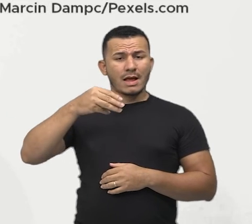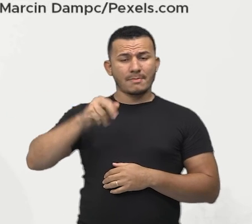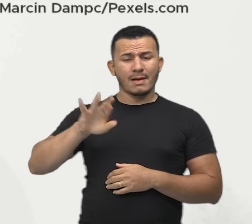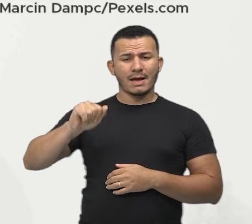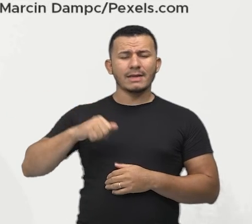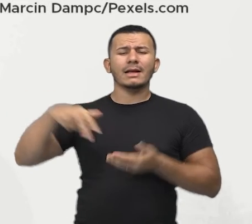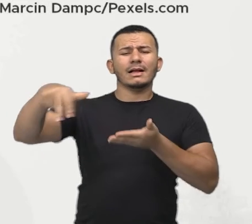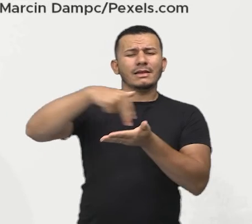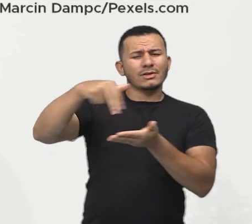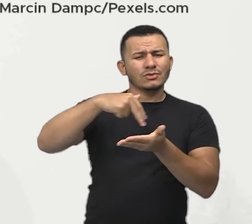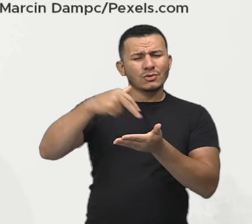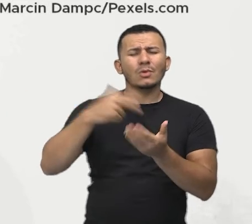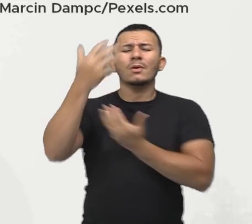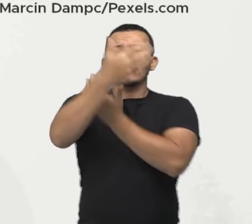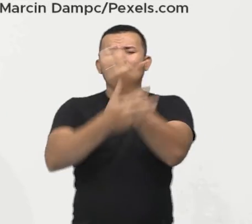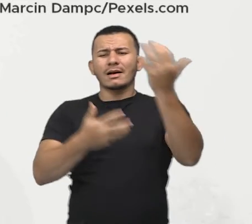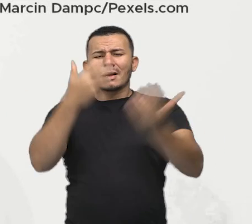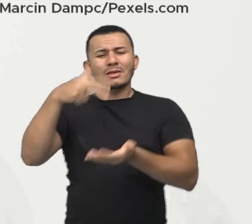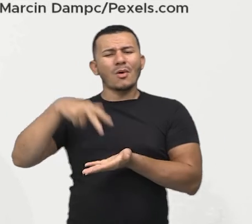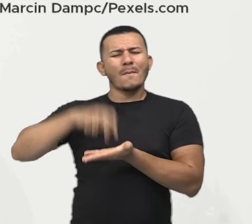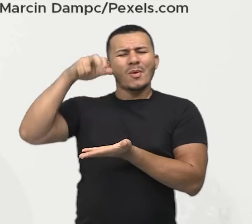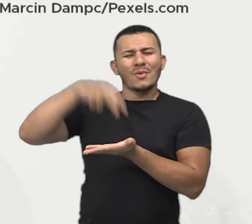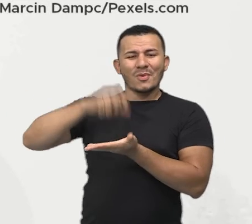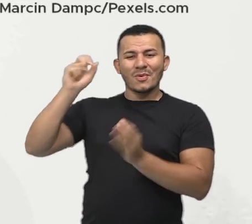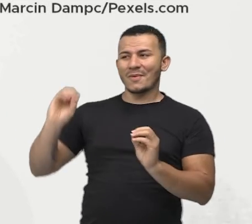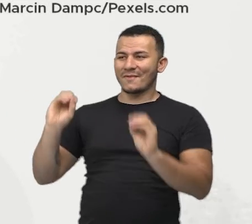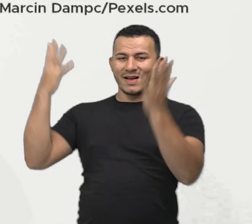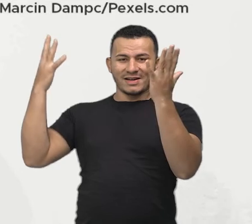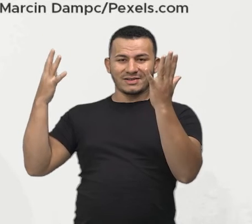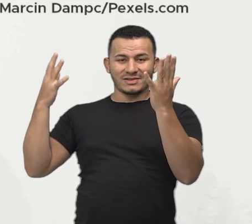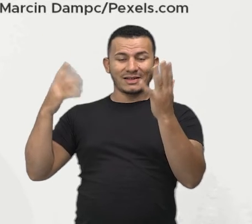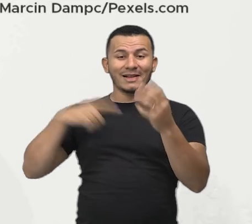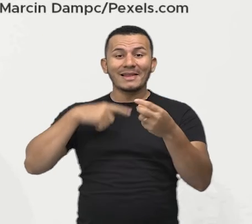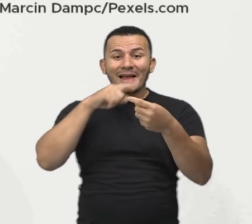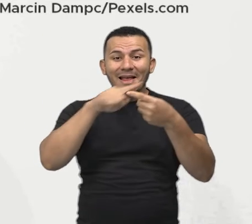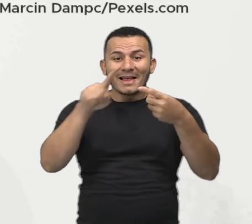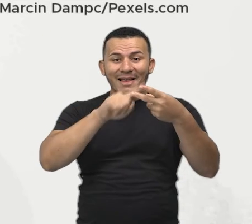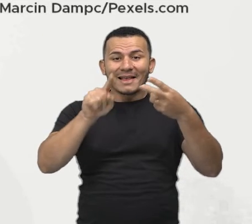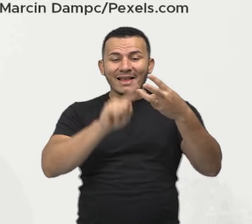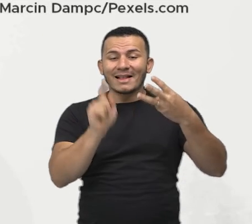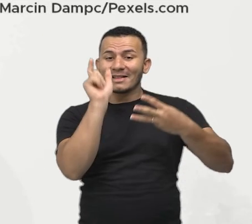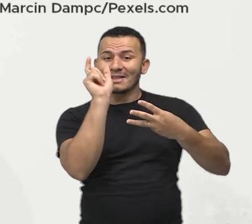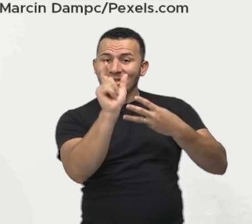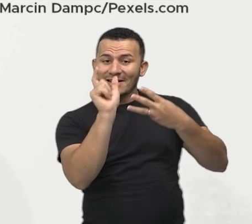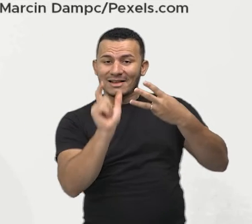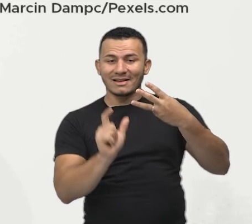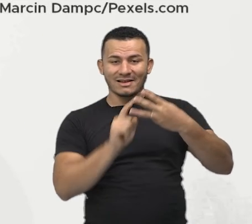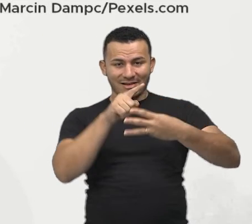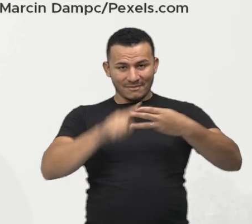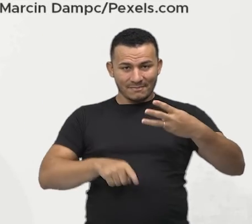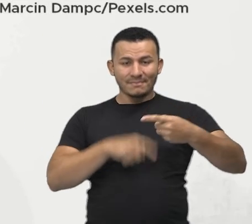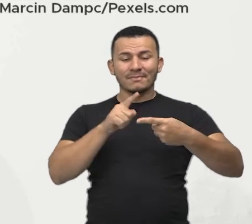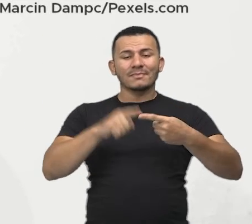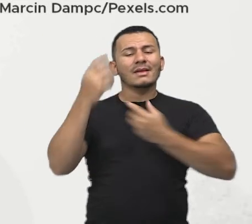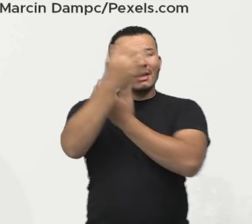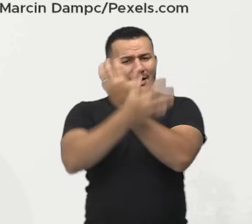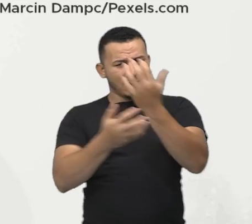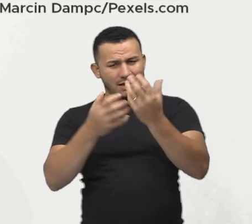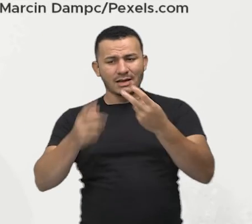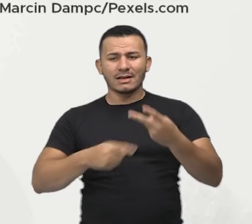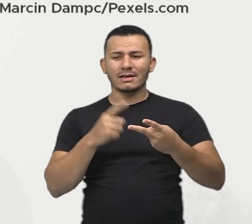e pulou na festa. Observe que eu tenho 3 verbos destacados. Verbo cantar, olha só, verbo